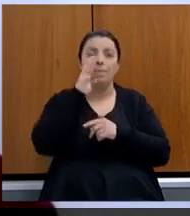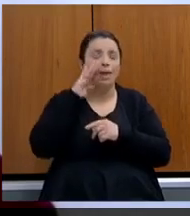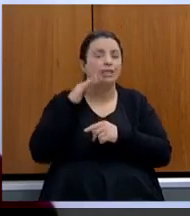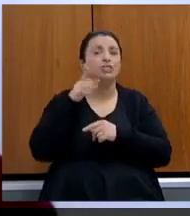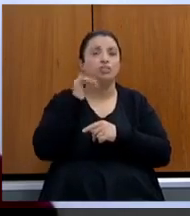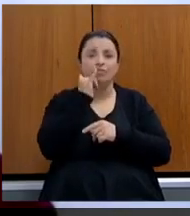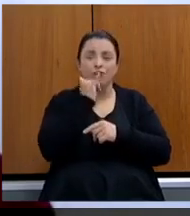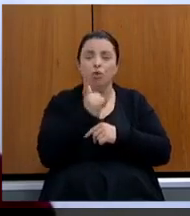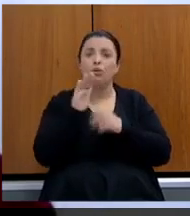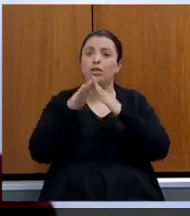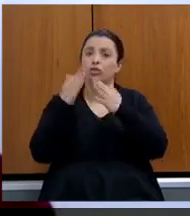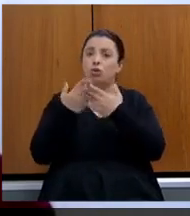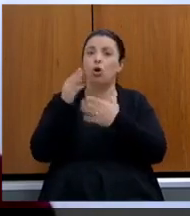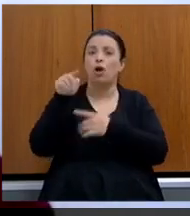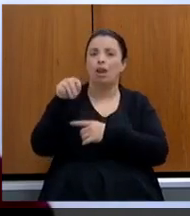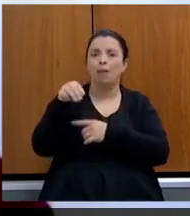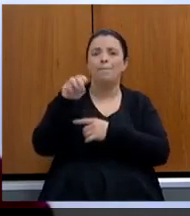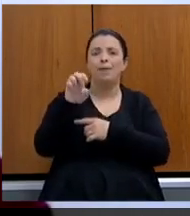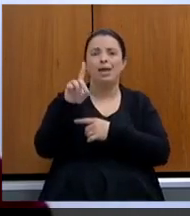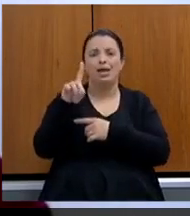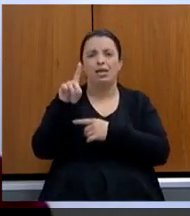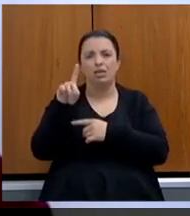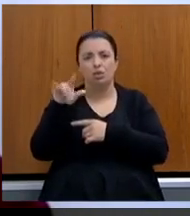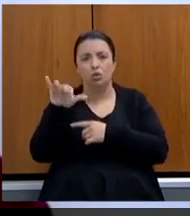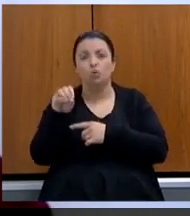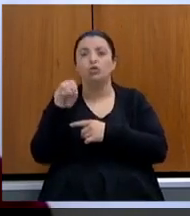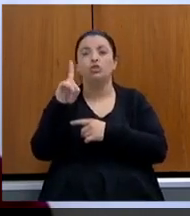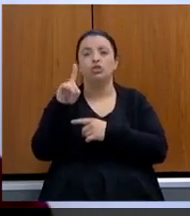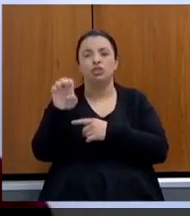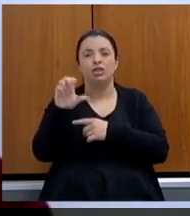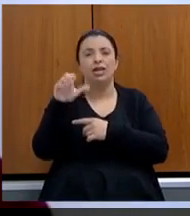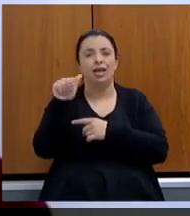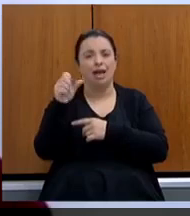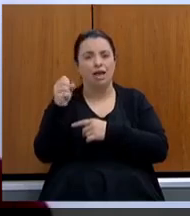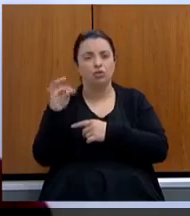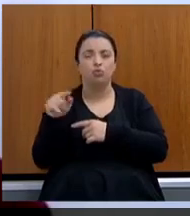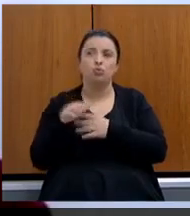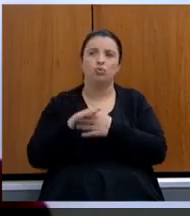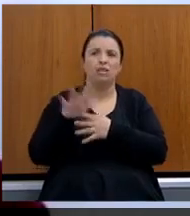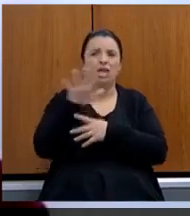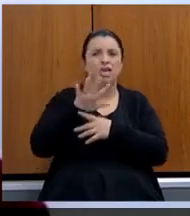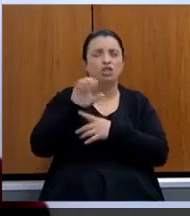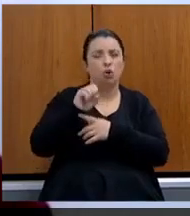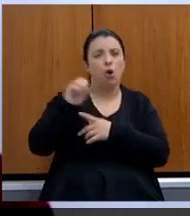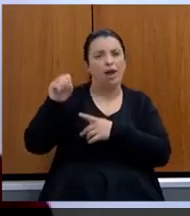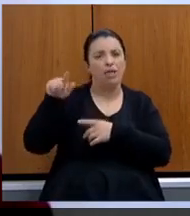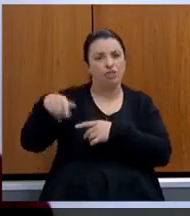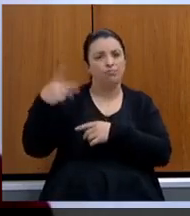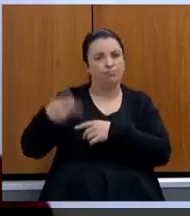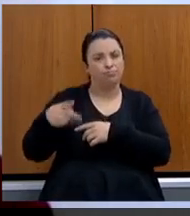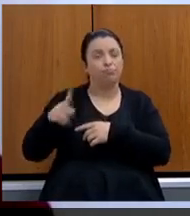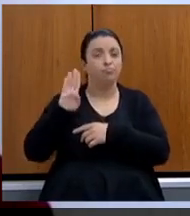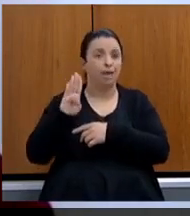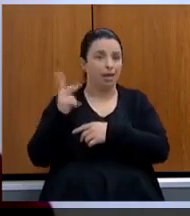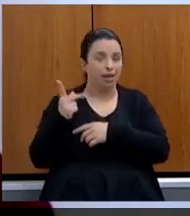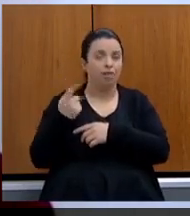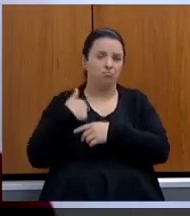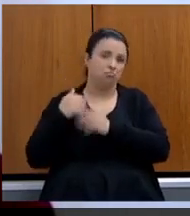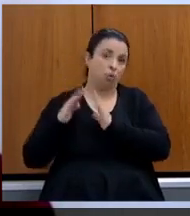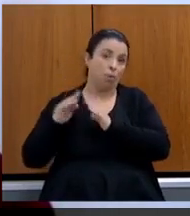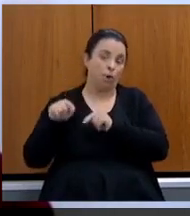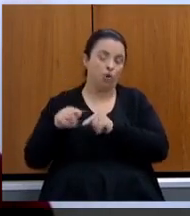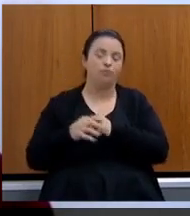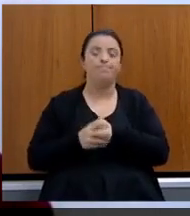da escola média de carro tem um cola aqui foi fechada aqui na Regional Oeste de Belo Horizonte fazer o resido em que foi feito tão